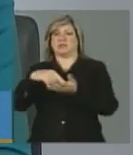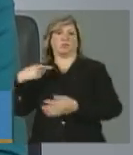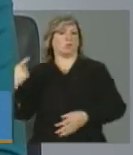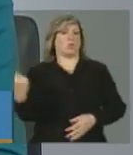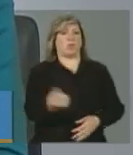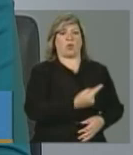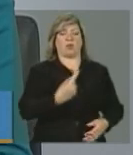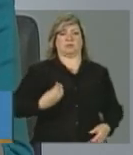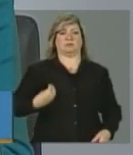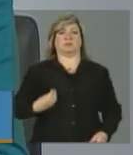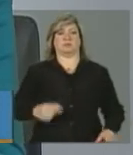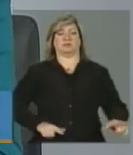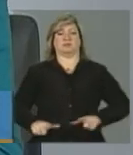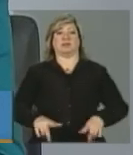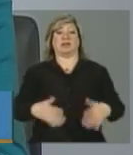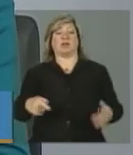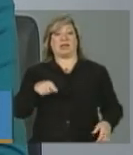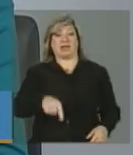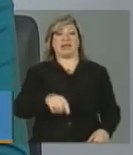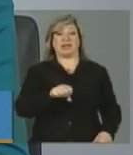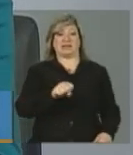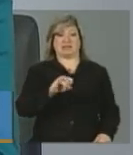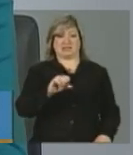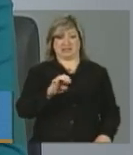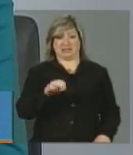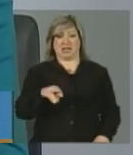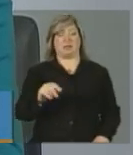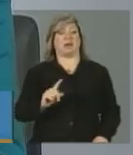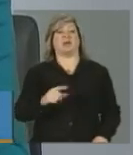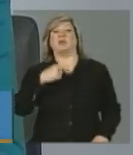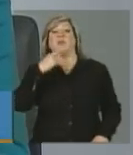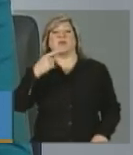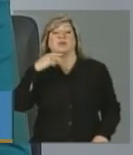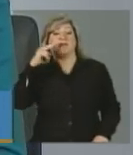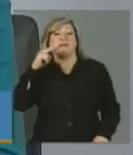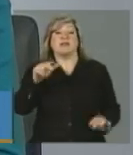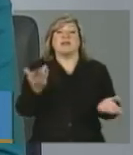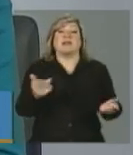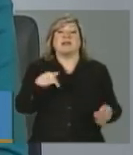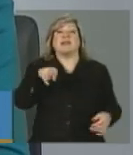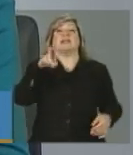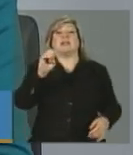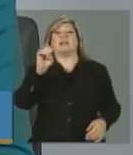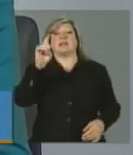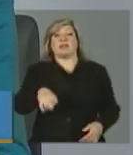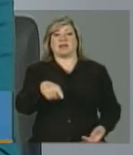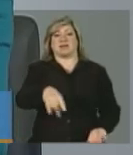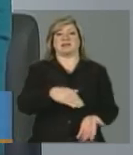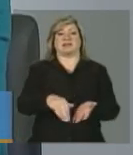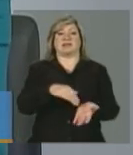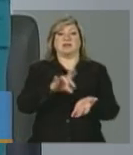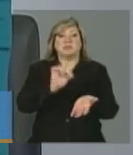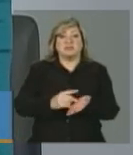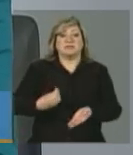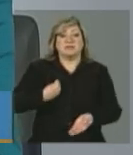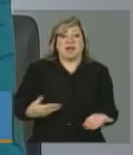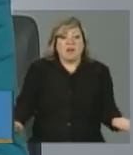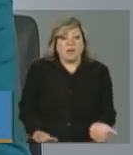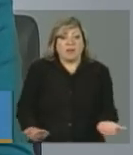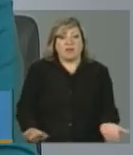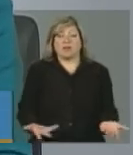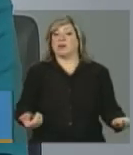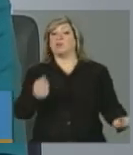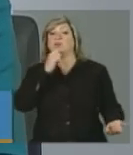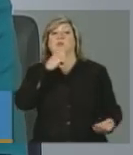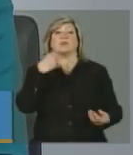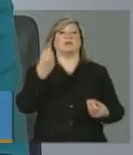mandatos vigentes. Então, o sistema não consegue identificar quem realmente é o secretário atual e, com isso, a gente não tem para quem enviar